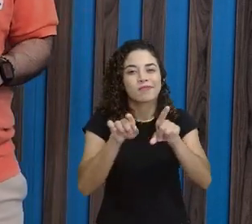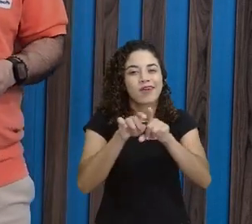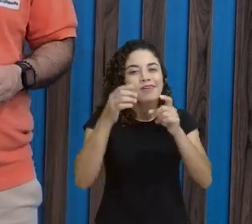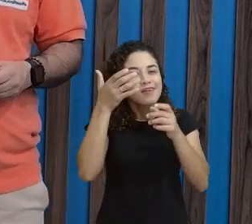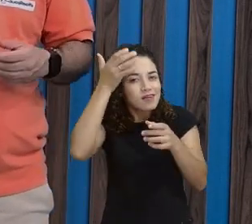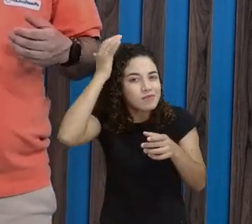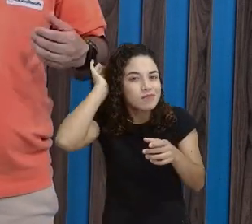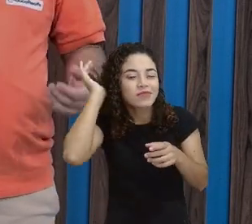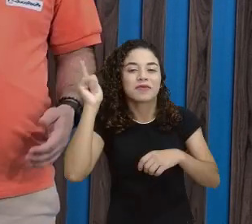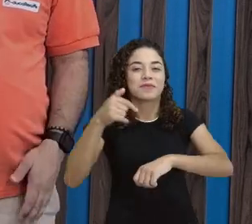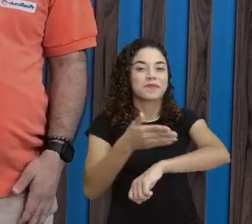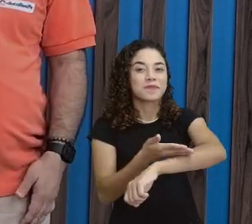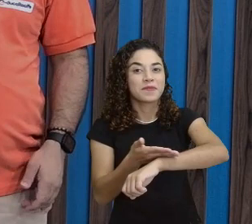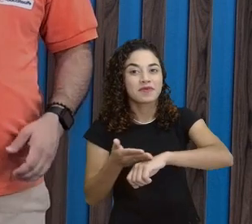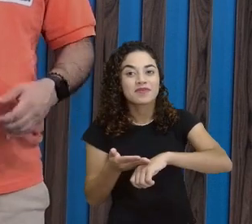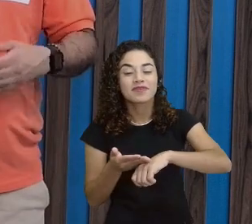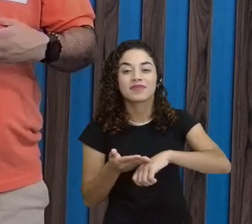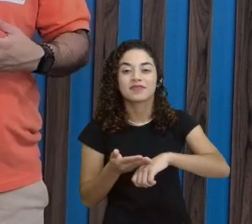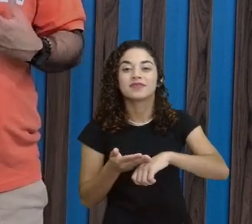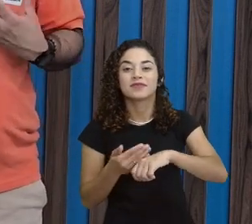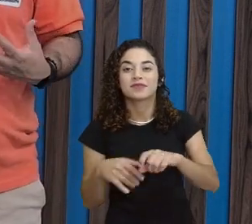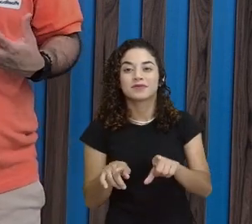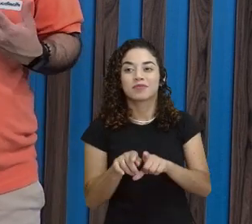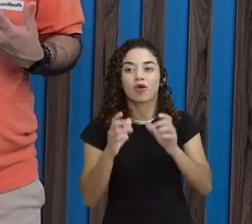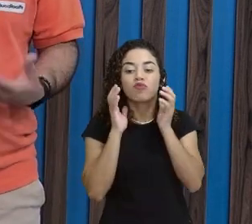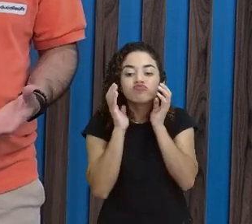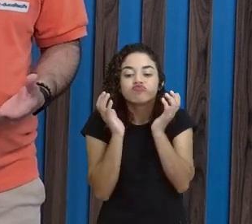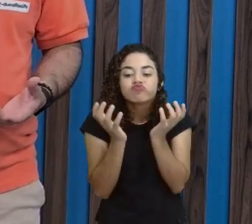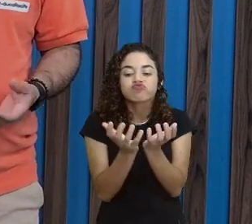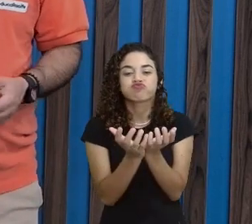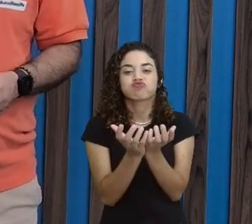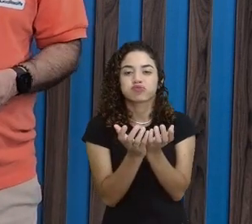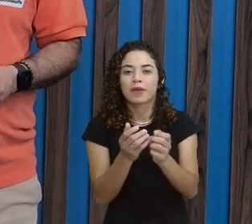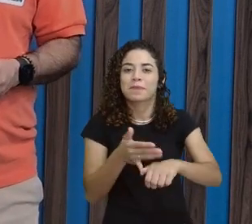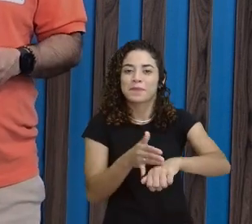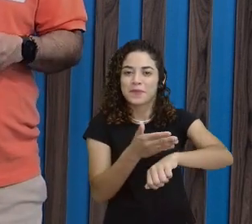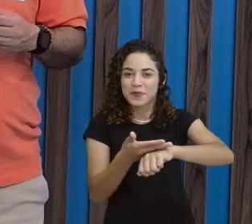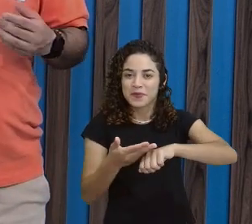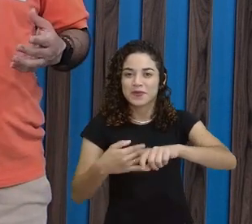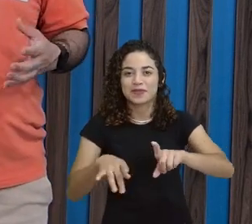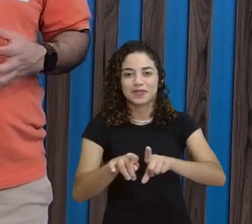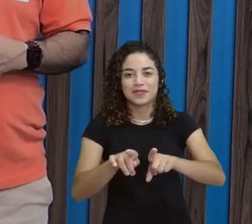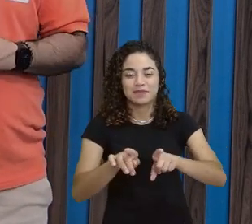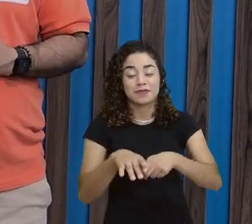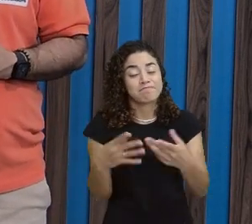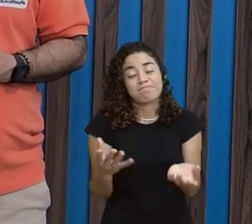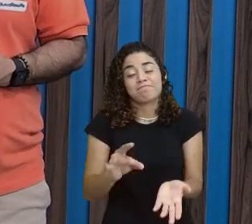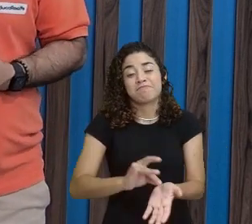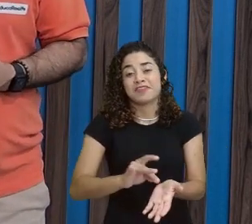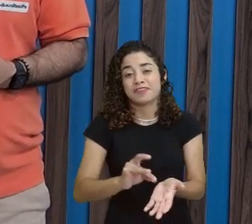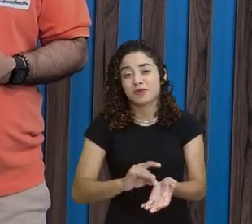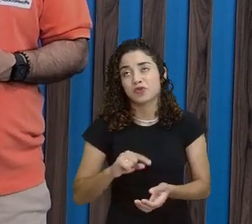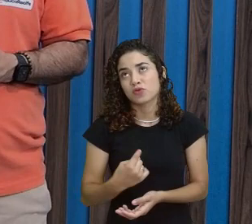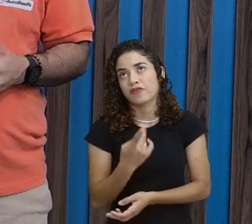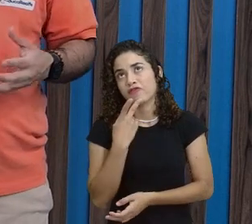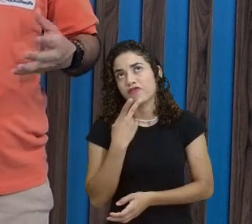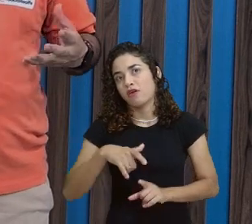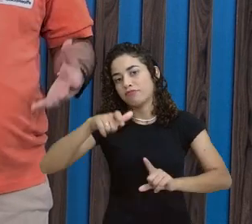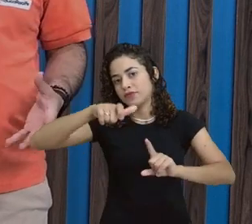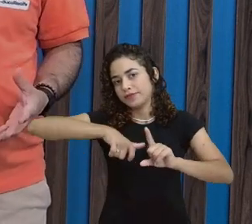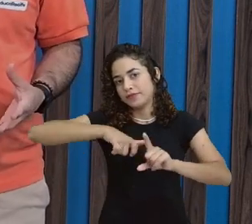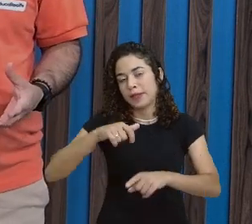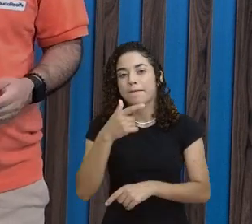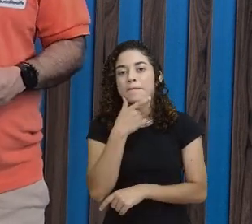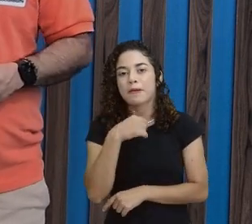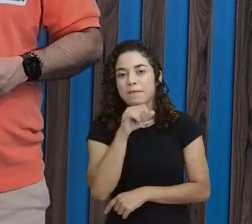né? A vasta cabeleira, né? A vasta barba branca. E na realidade, né, quando a gente fala da figura do